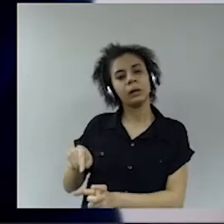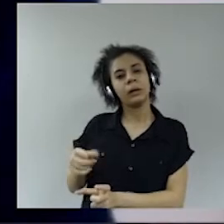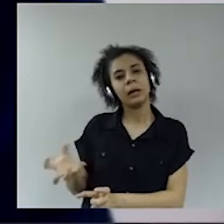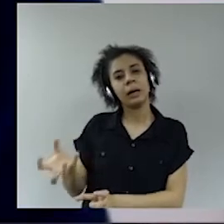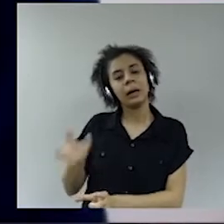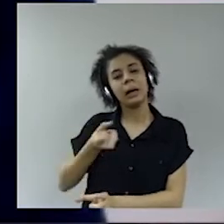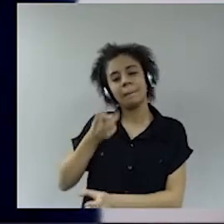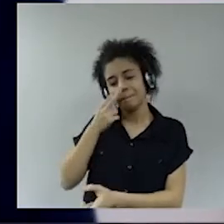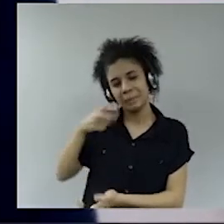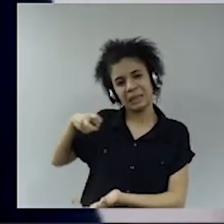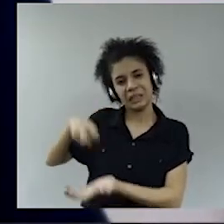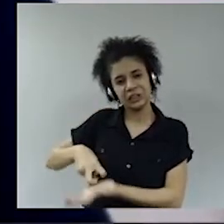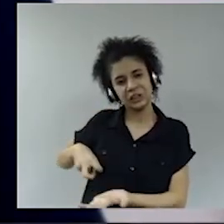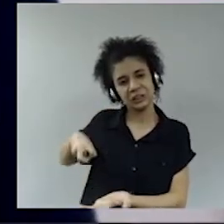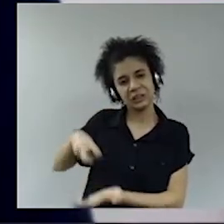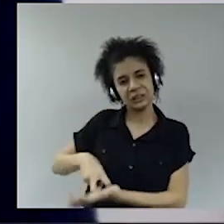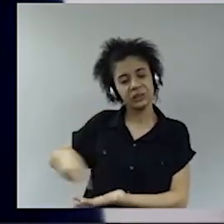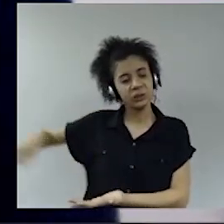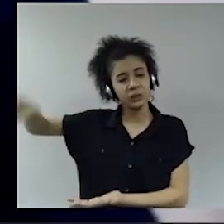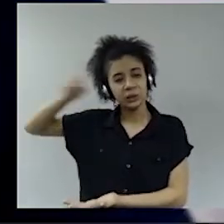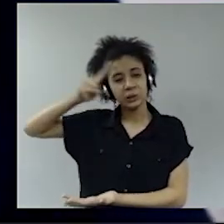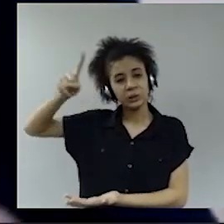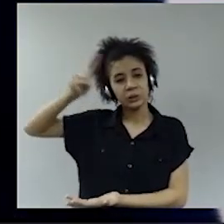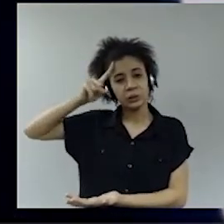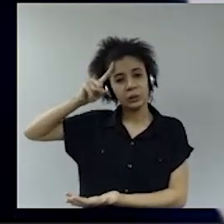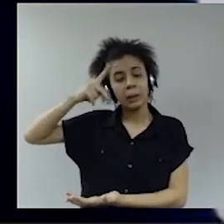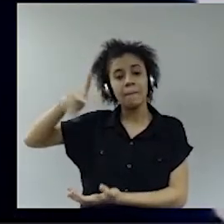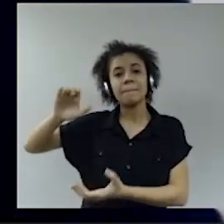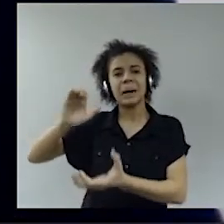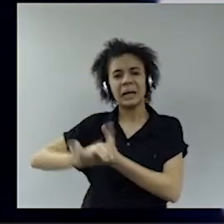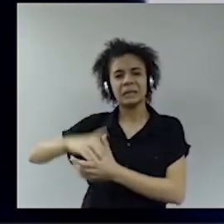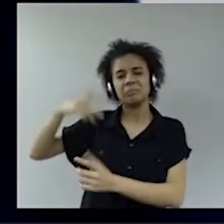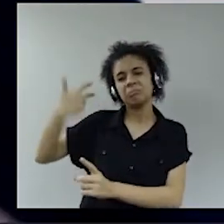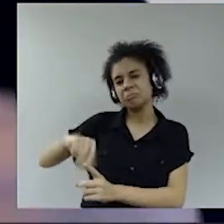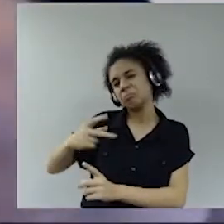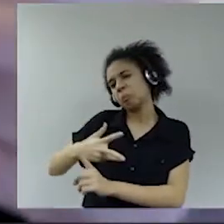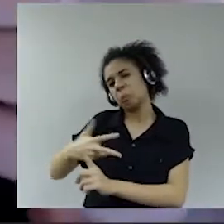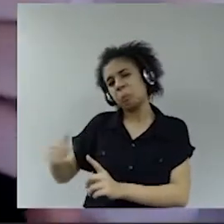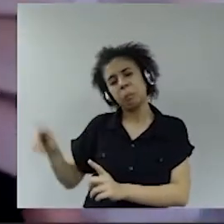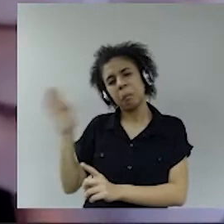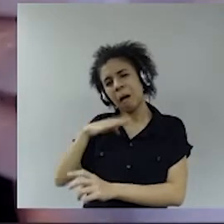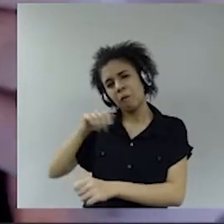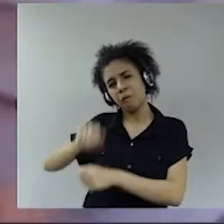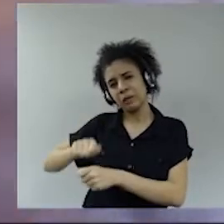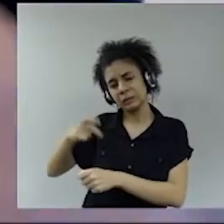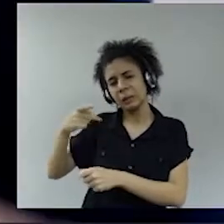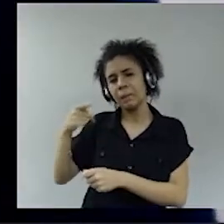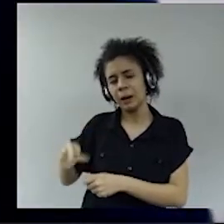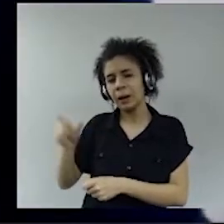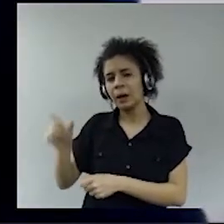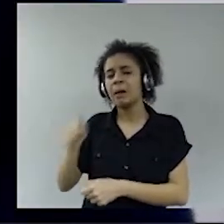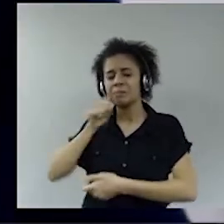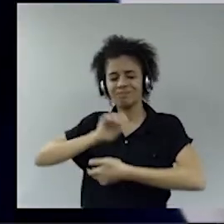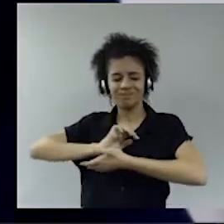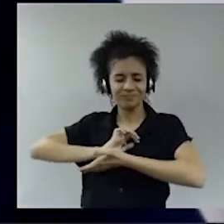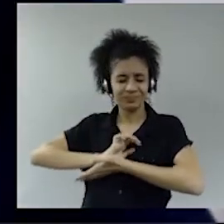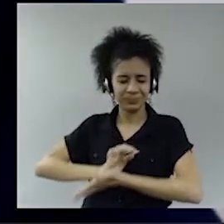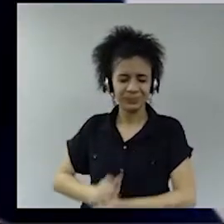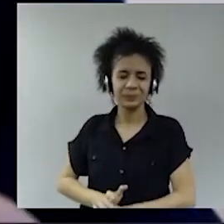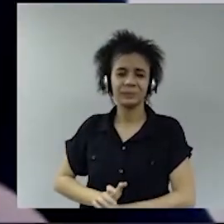recebia castigos diários do seu marido, ela era